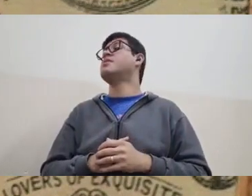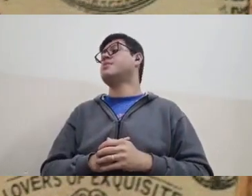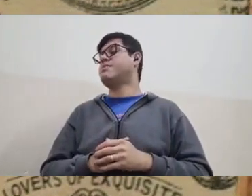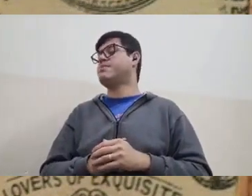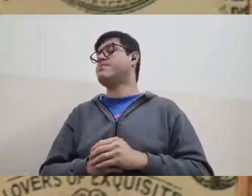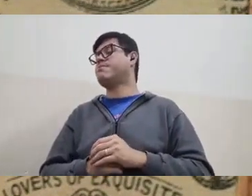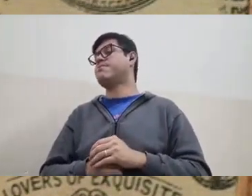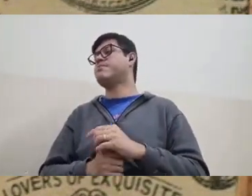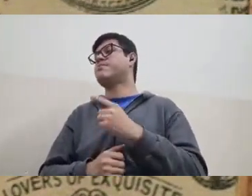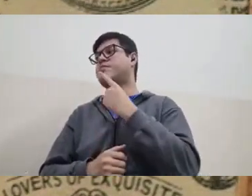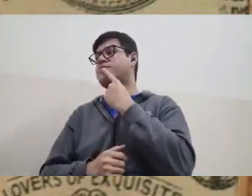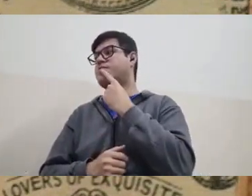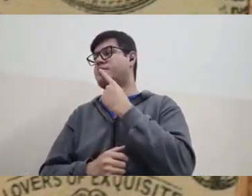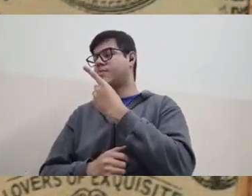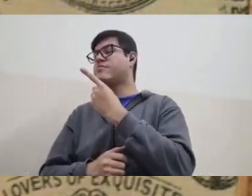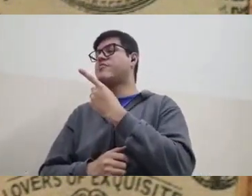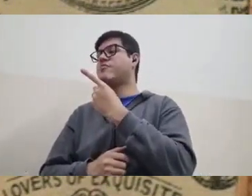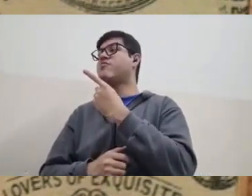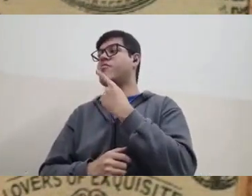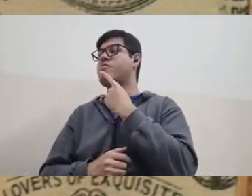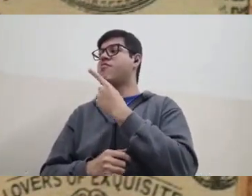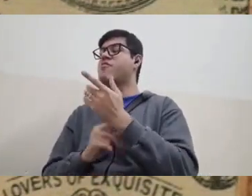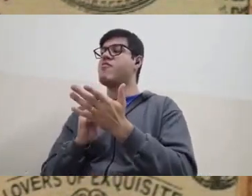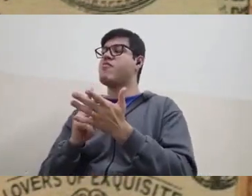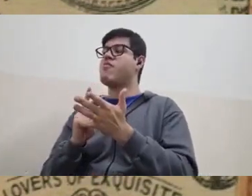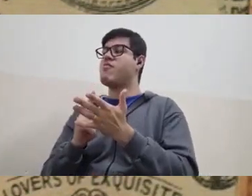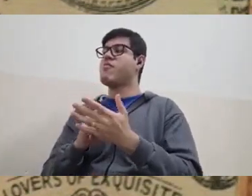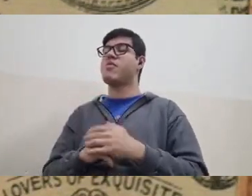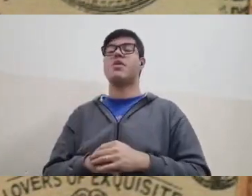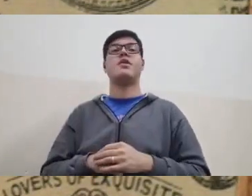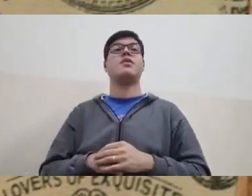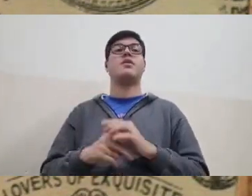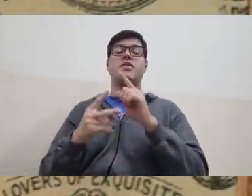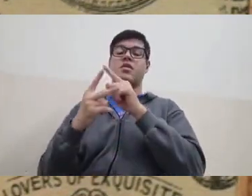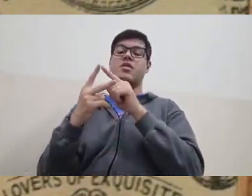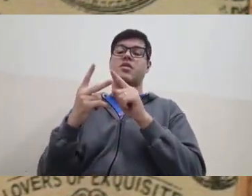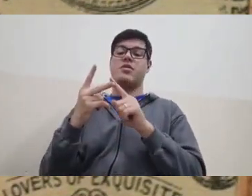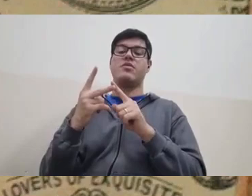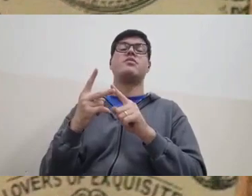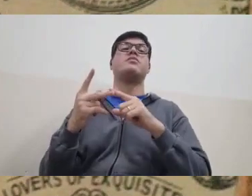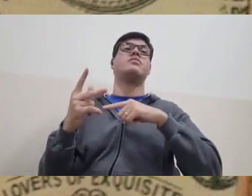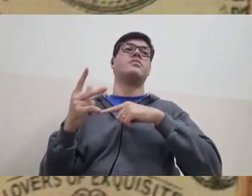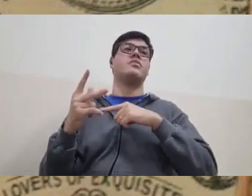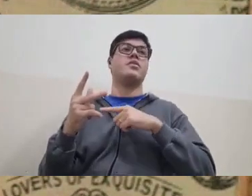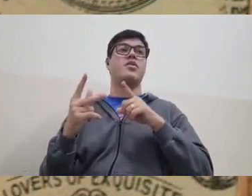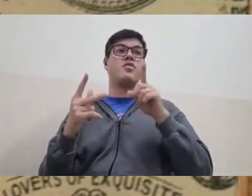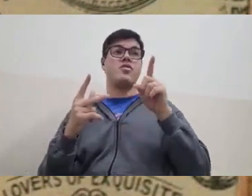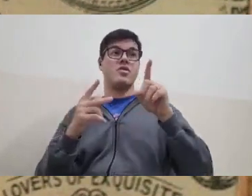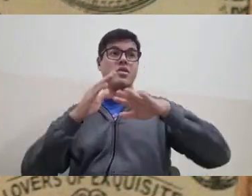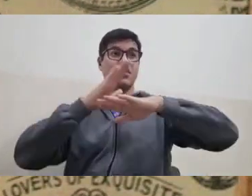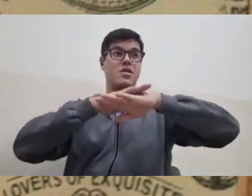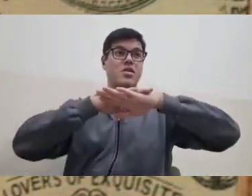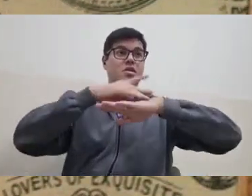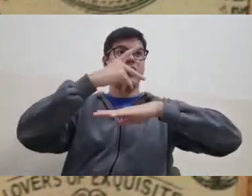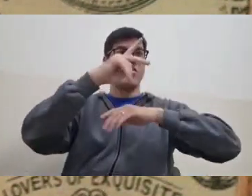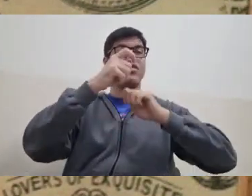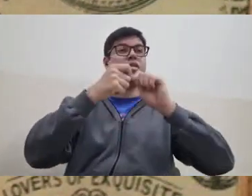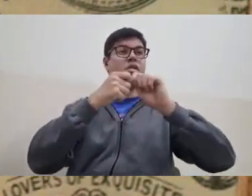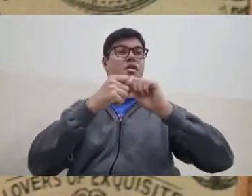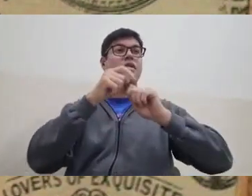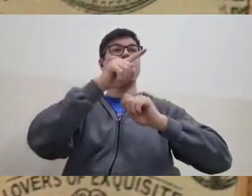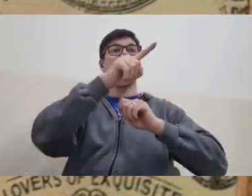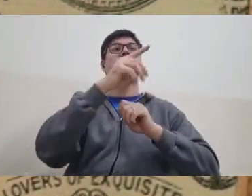então isso é um absurdo porque existe duas coisas você faz você sabe